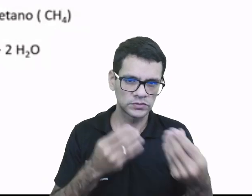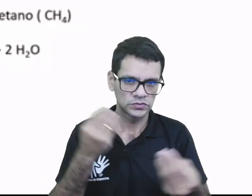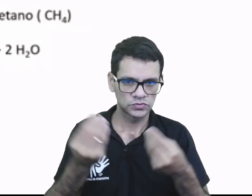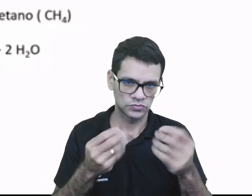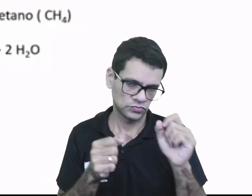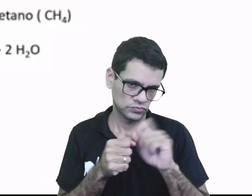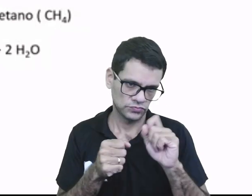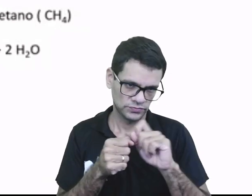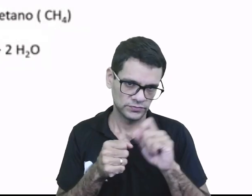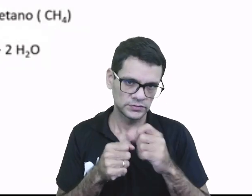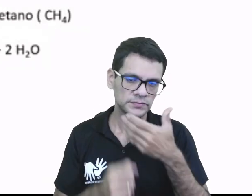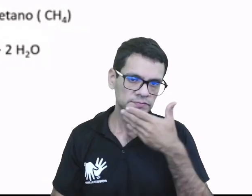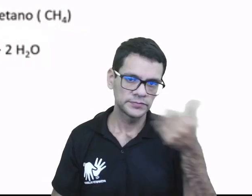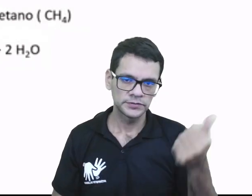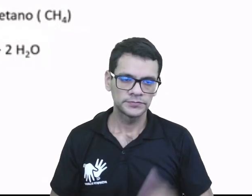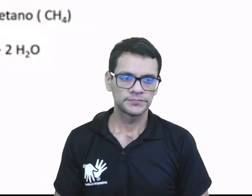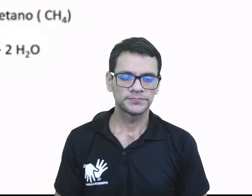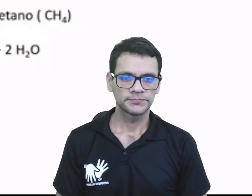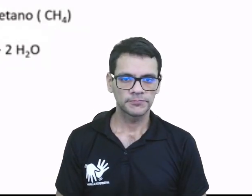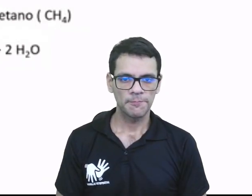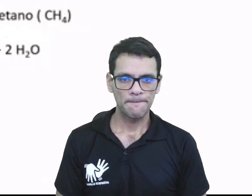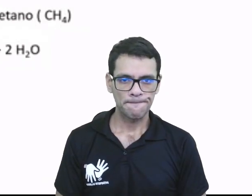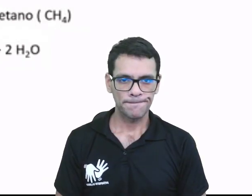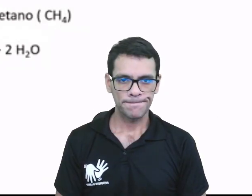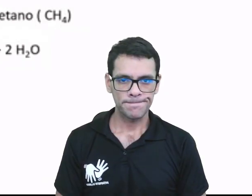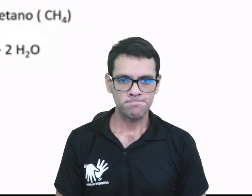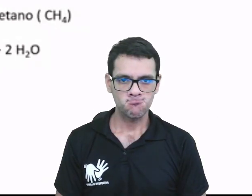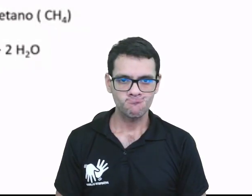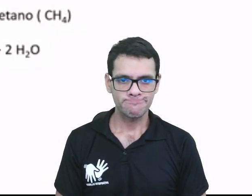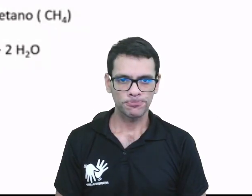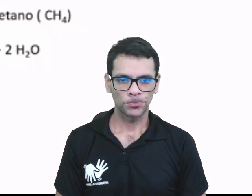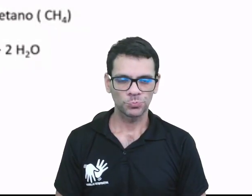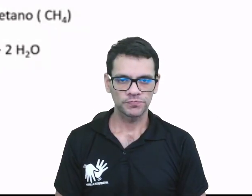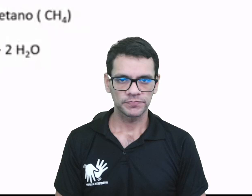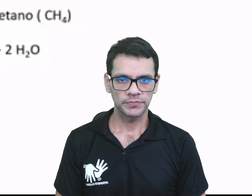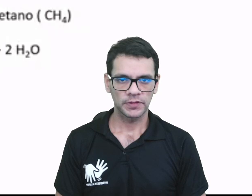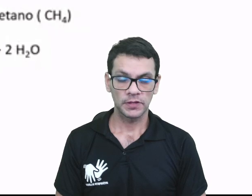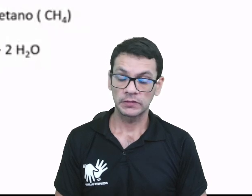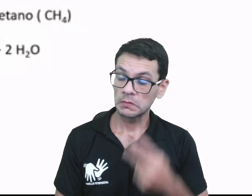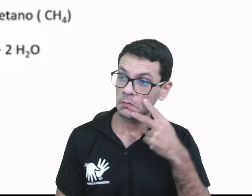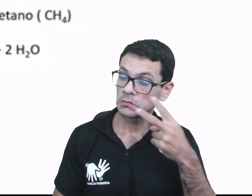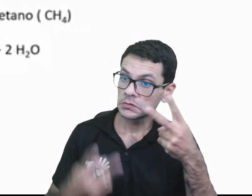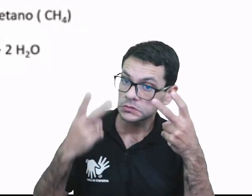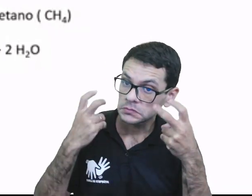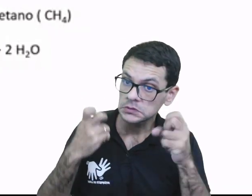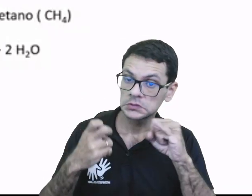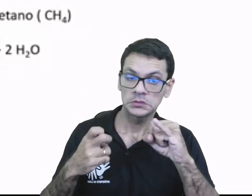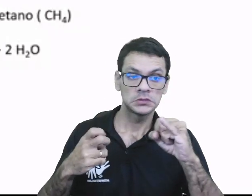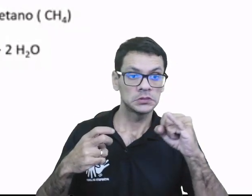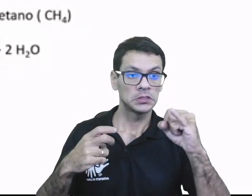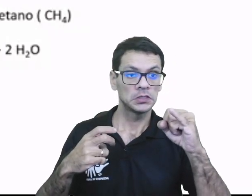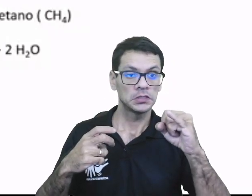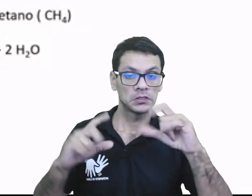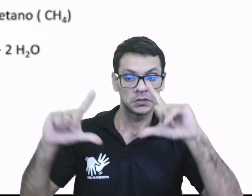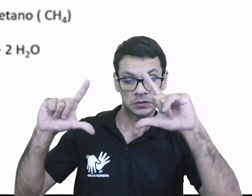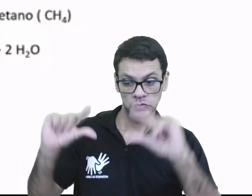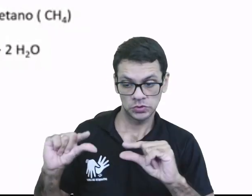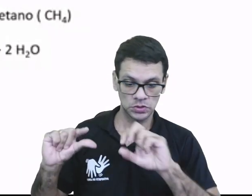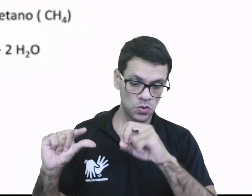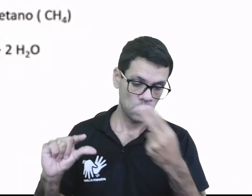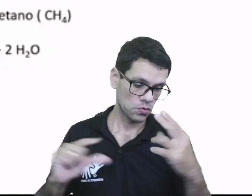posso, então, classificar de acordo com essas alterações, se vai ser uma oxidação ou uma